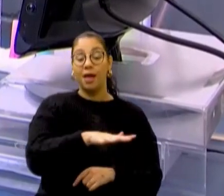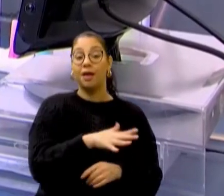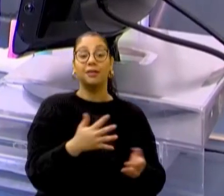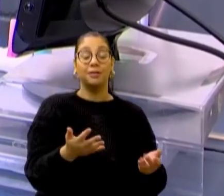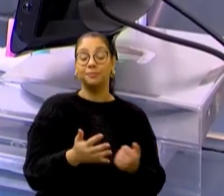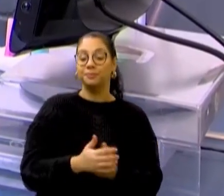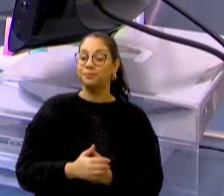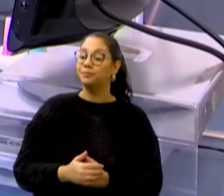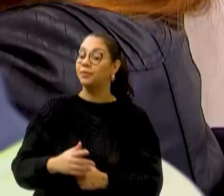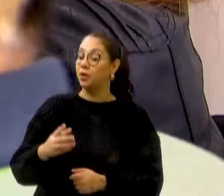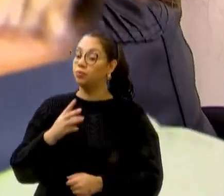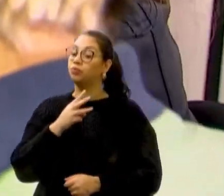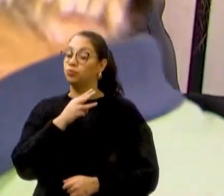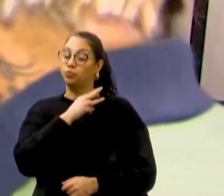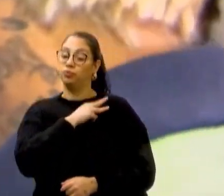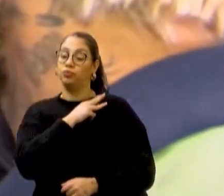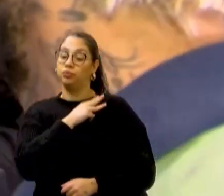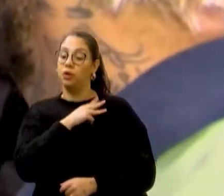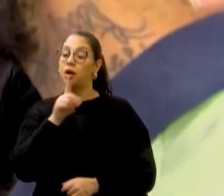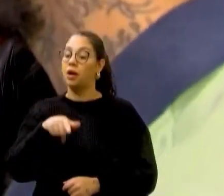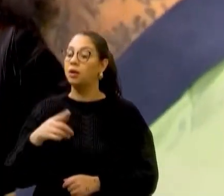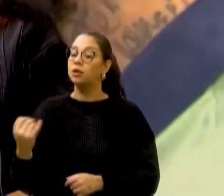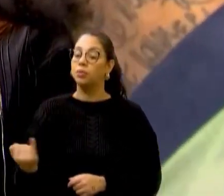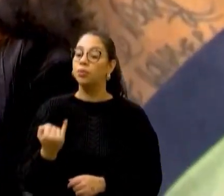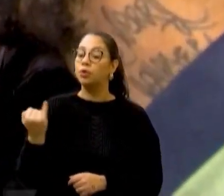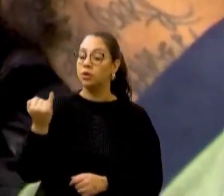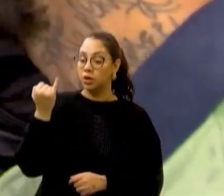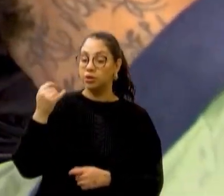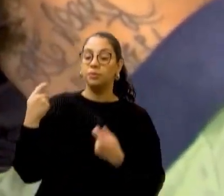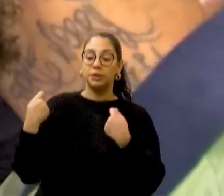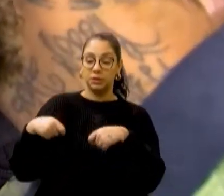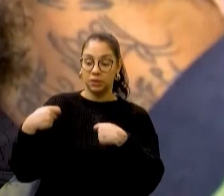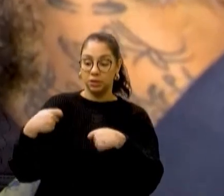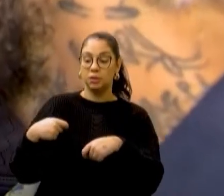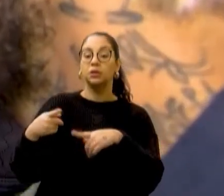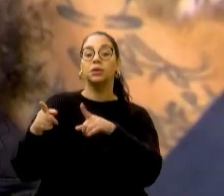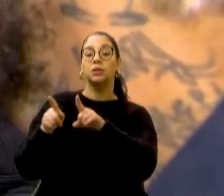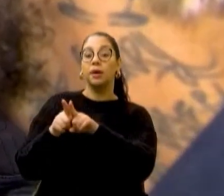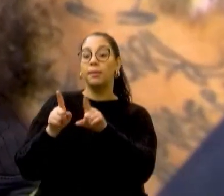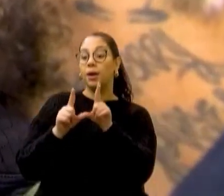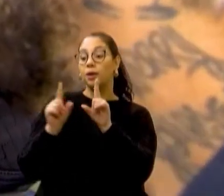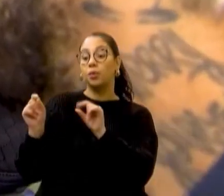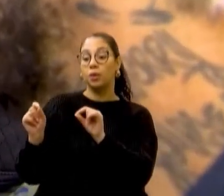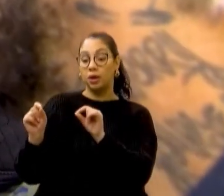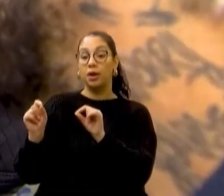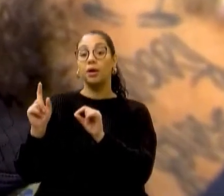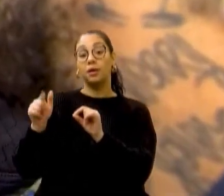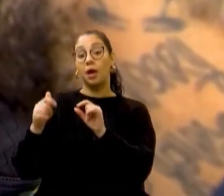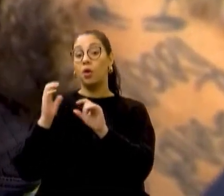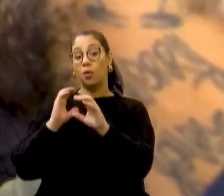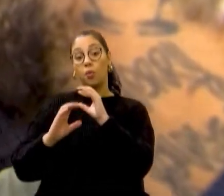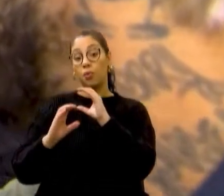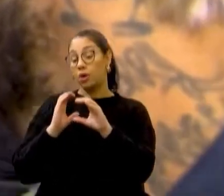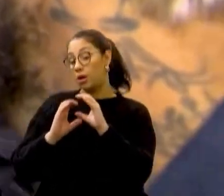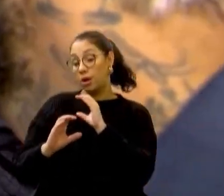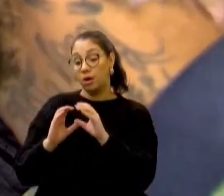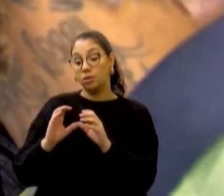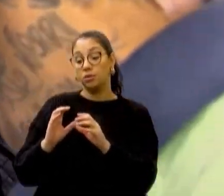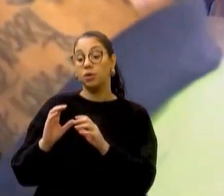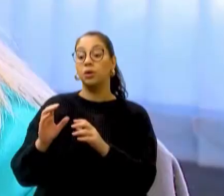um Expert no site certo é o segundo grau é fundamental né temos que ter até mesmo por questões de